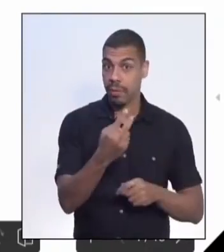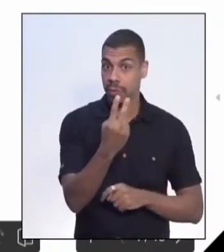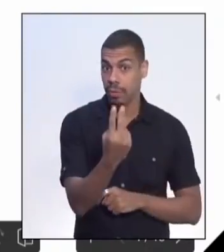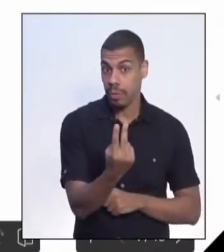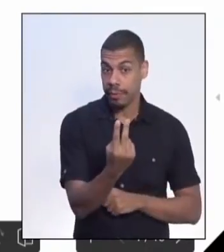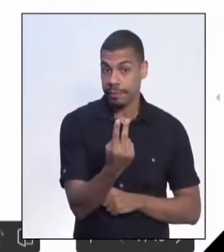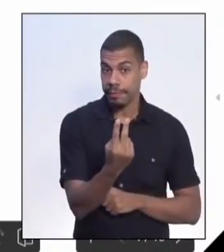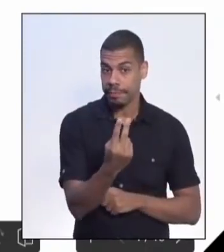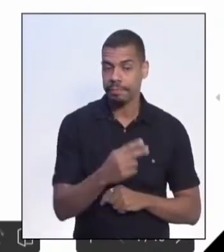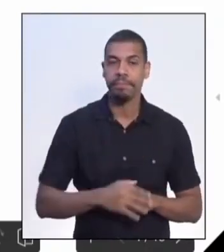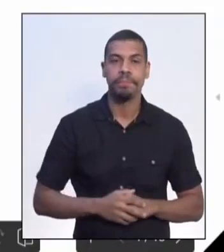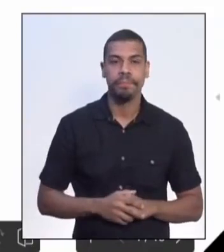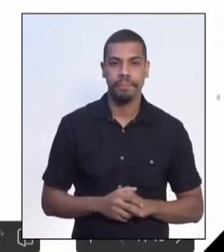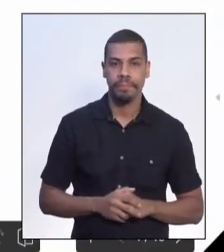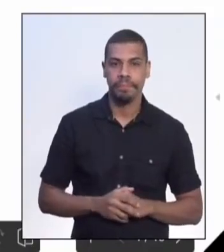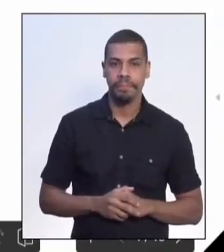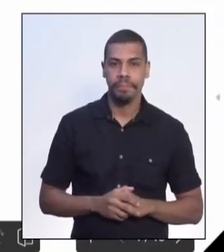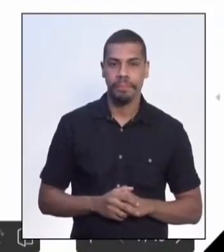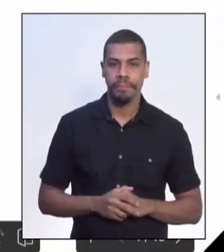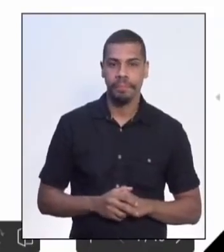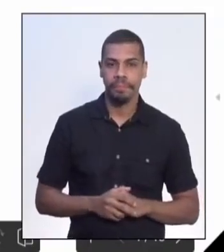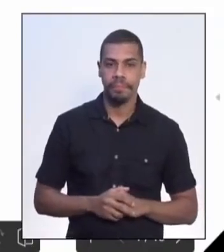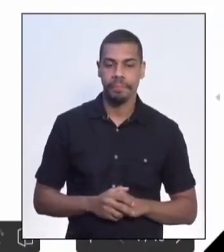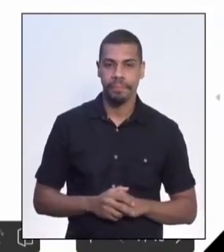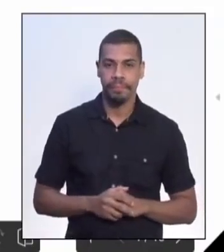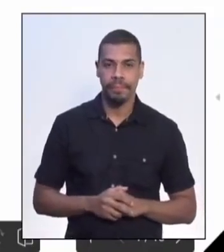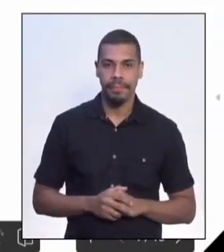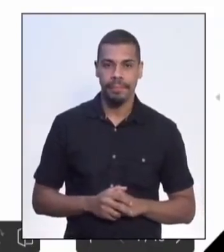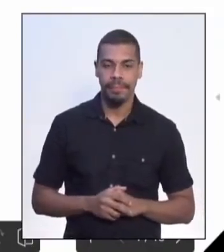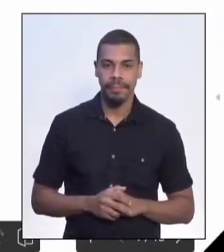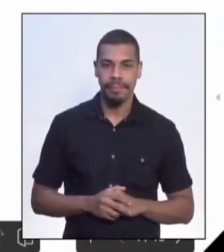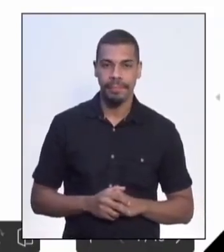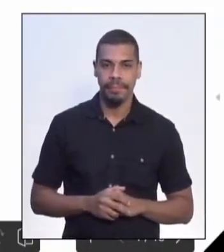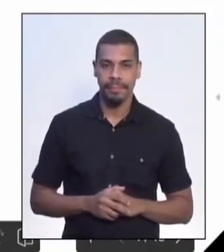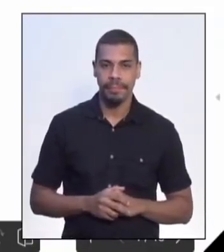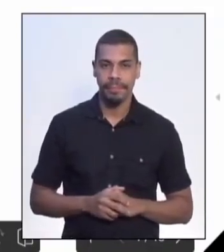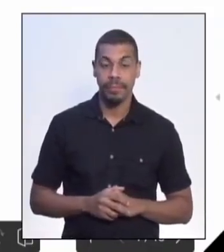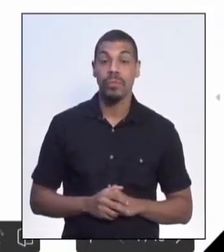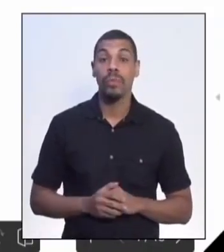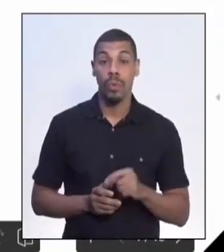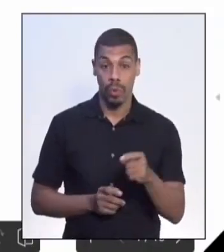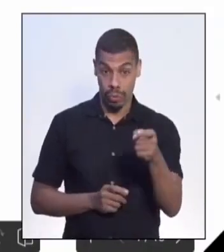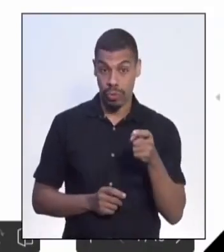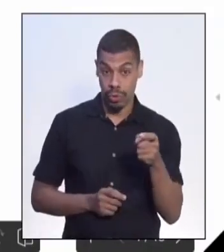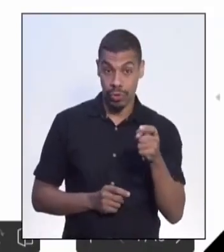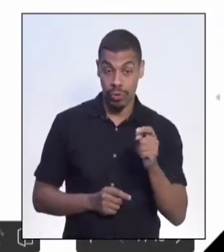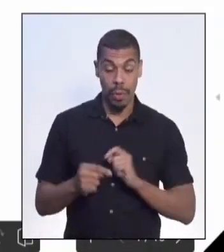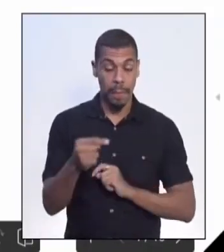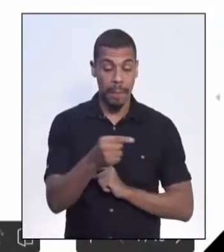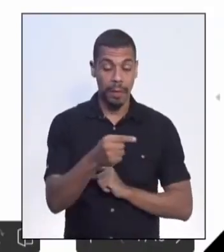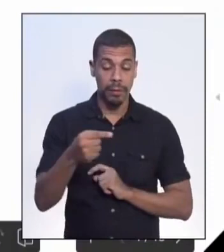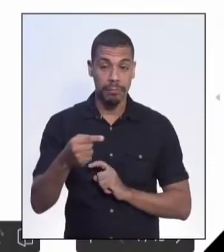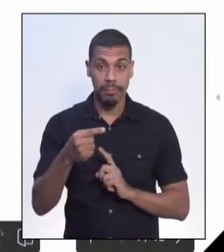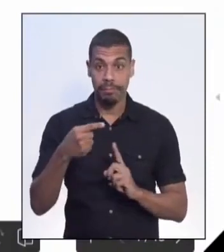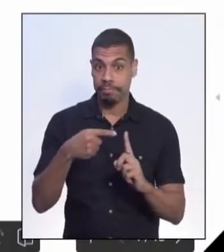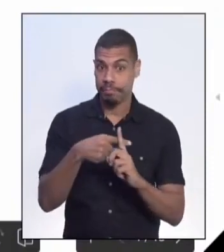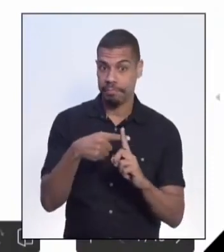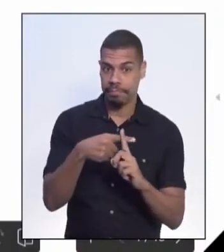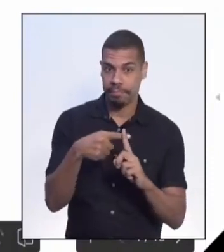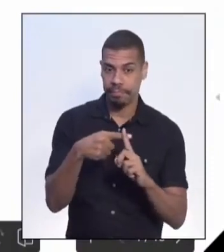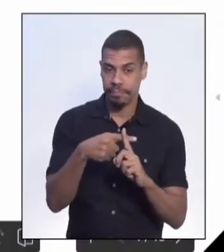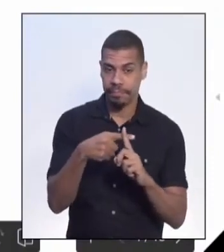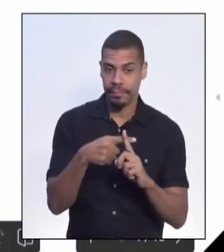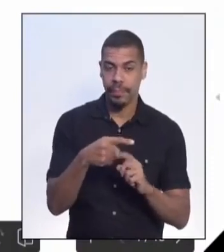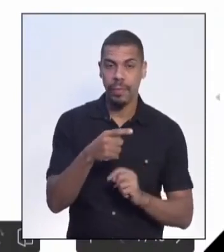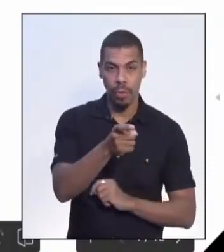repete. Opa, ficou um traço estranho aqui. Aí, aqui, menos com menos, mais. Então,